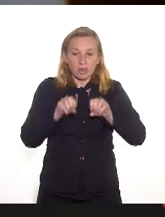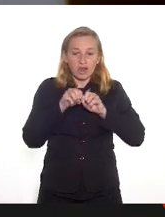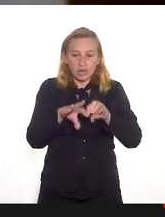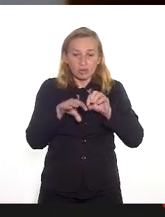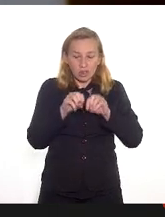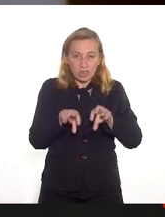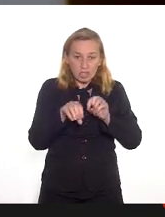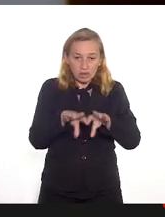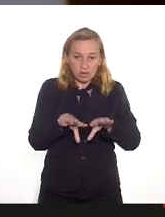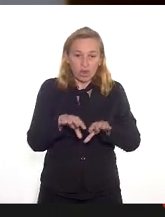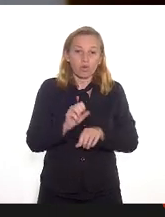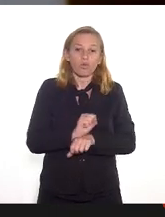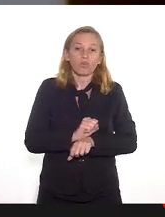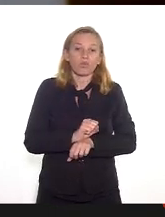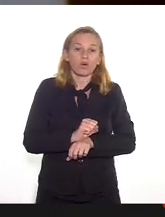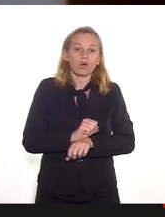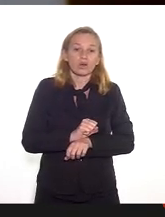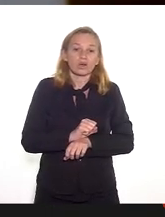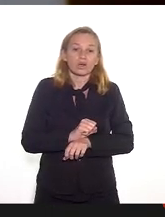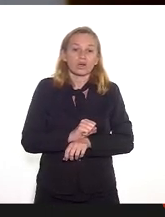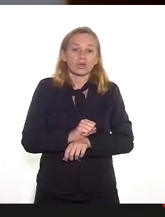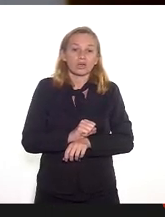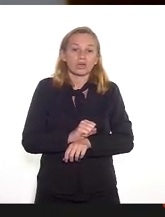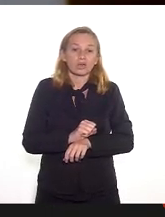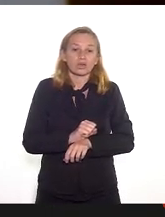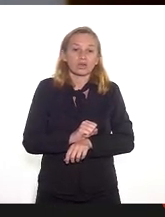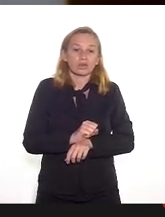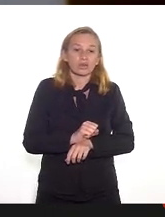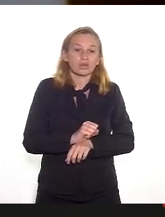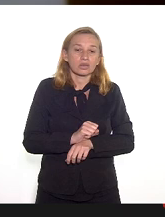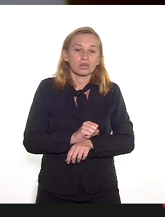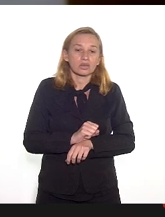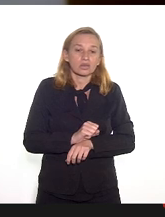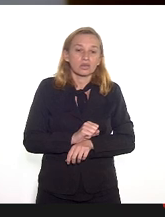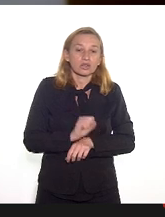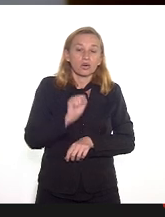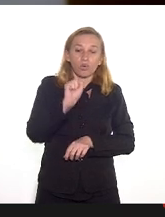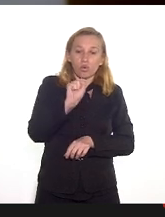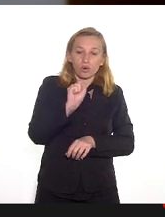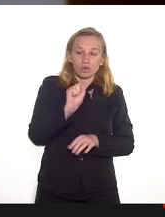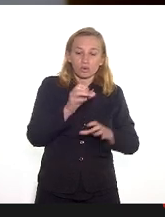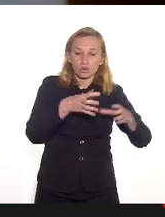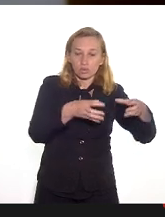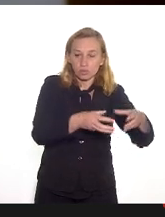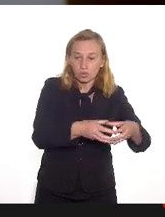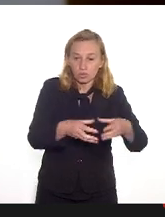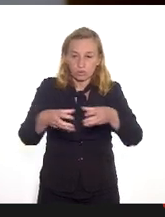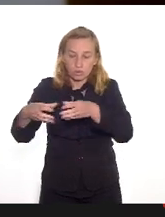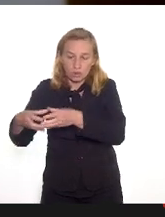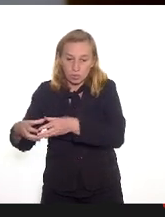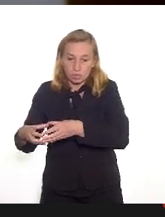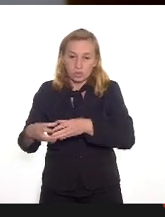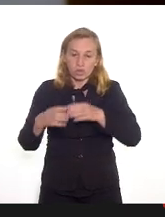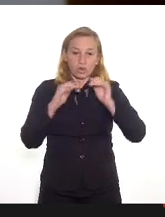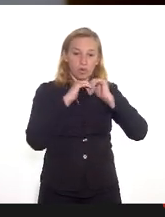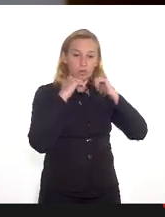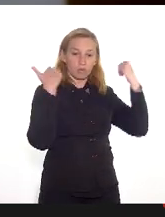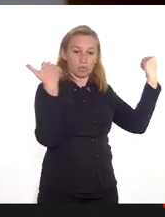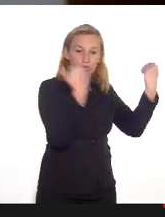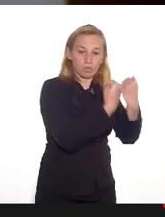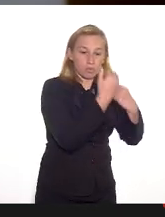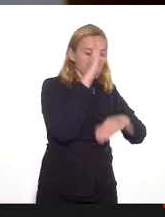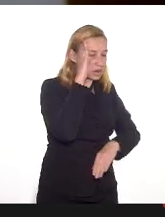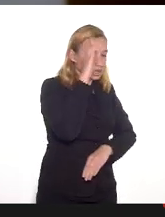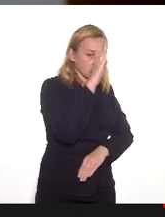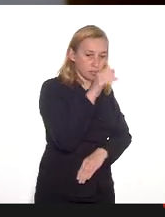né, composto de 8 campi, a sede no Maracanã. Eu